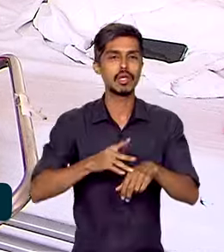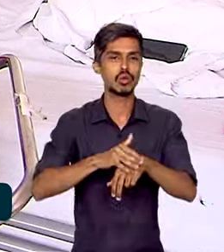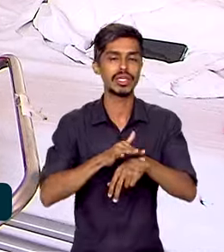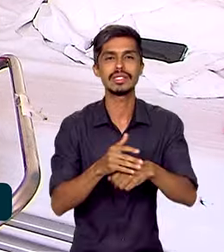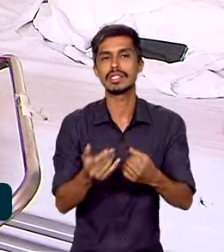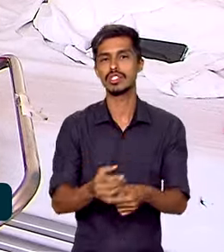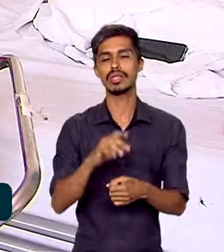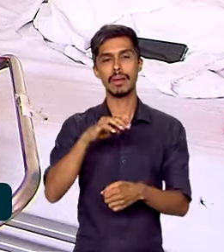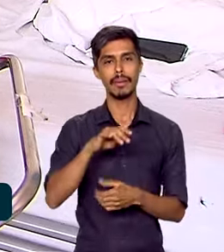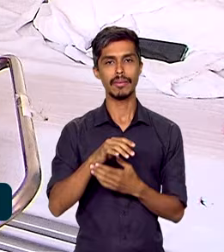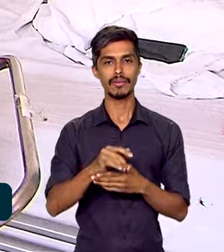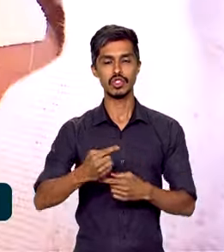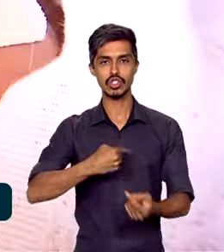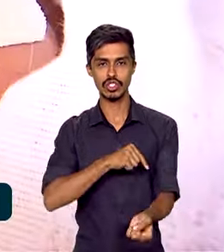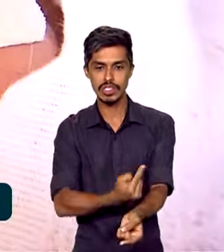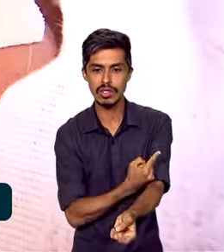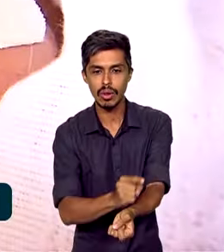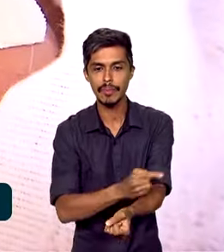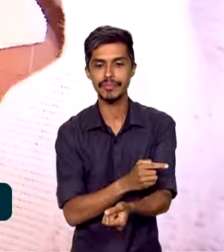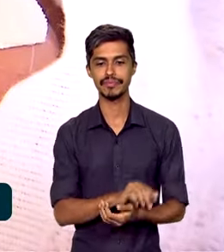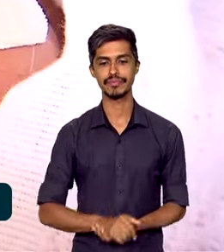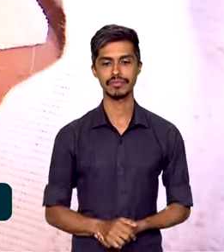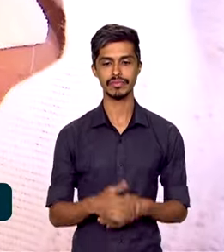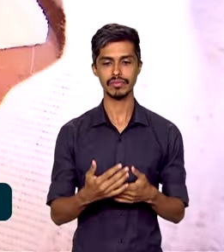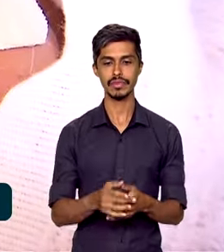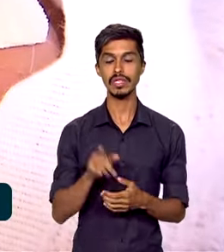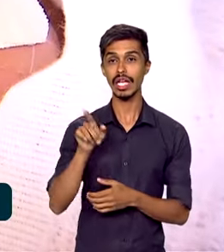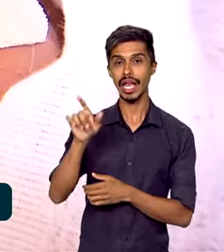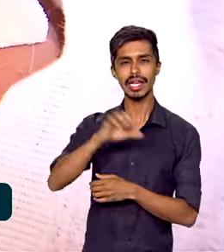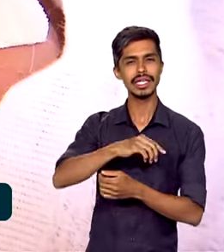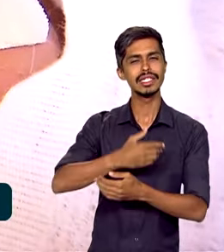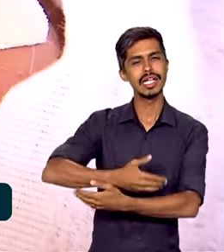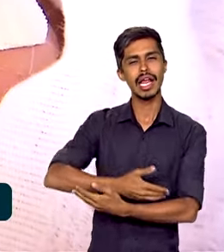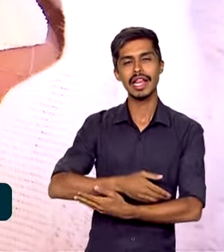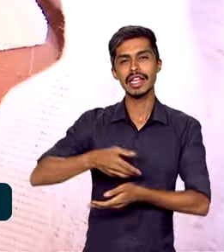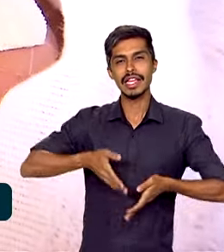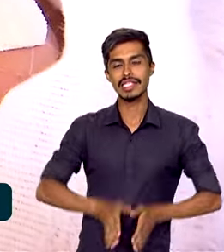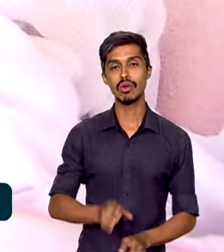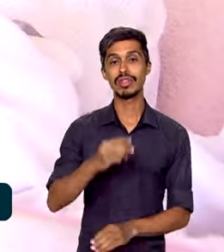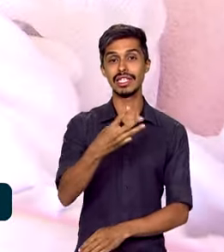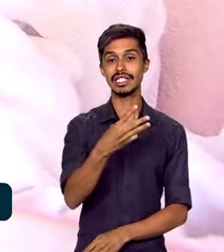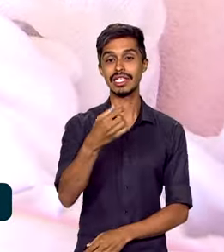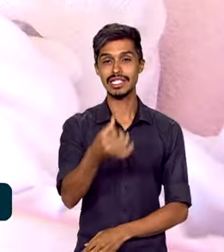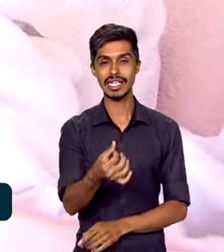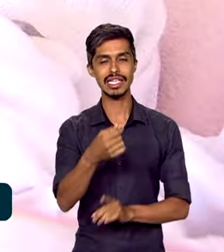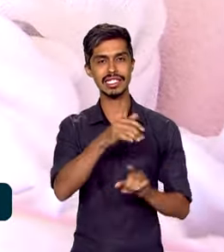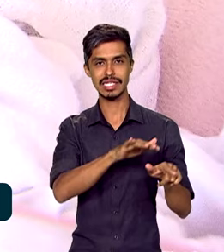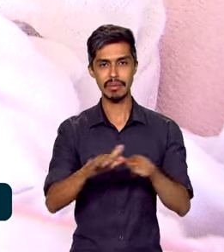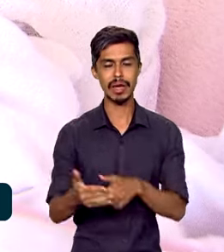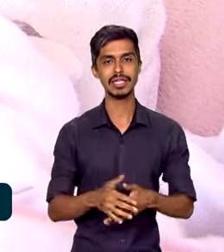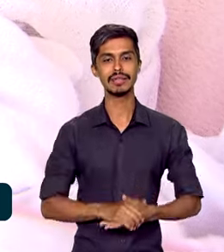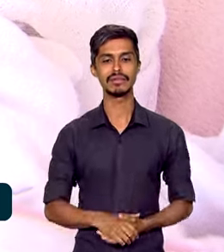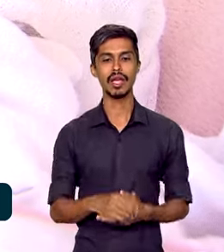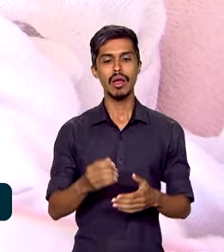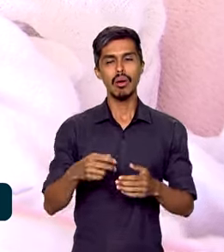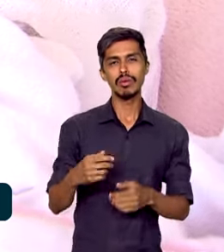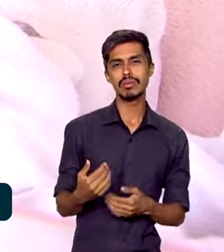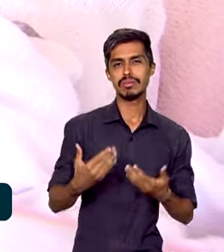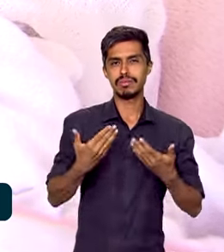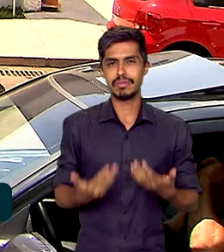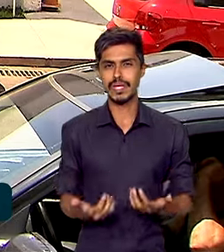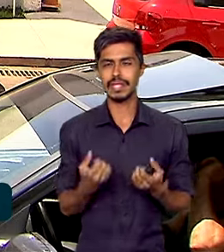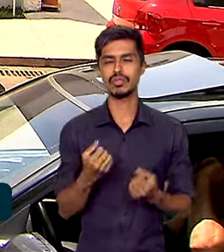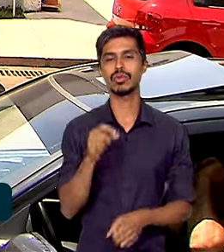vanja teve a pequena Maria Júlia com 33 semanas de gestação pesando pouco mais de